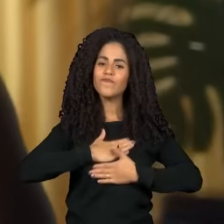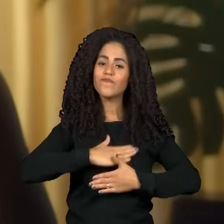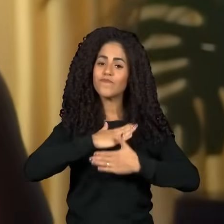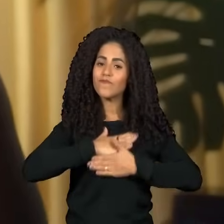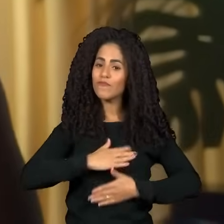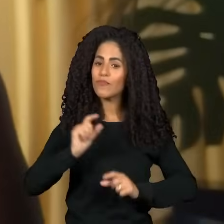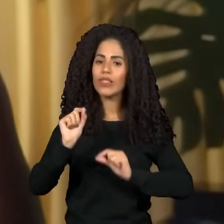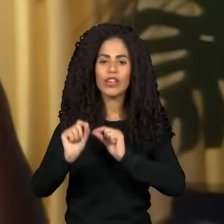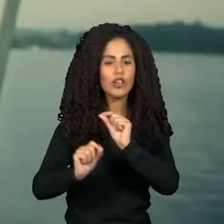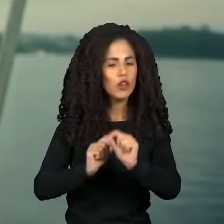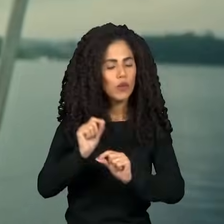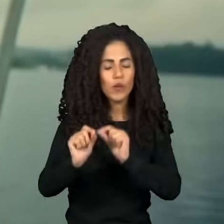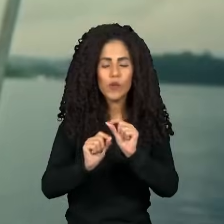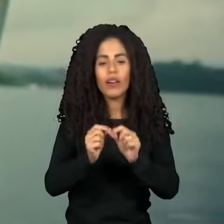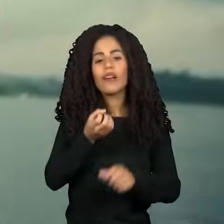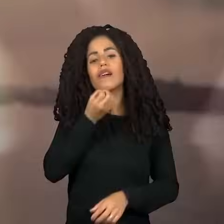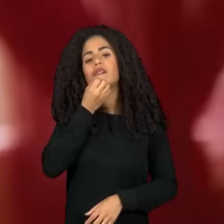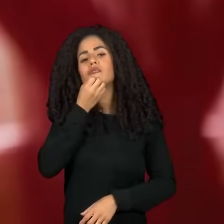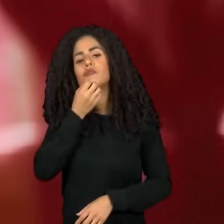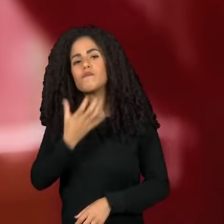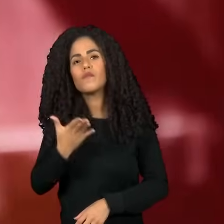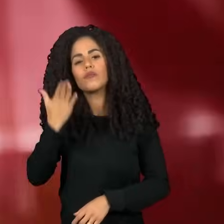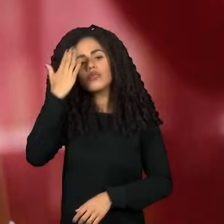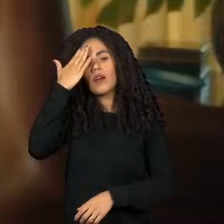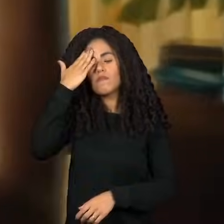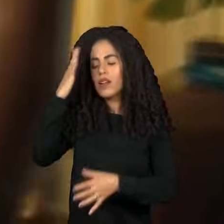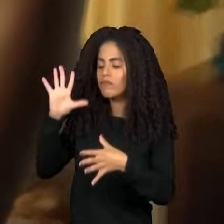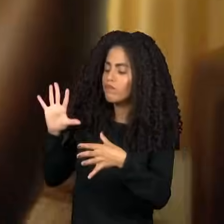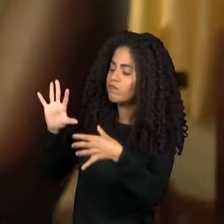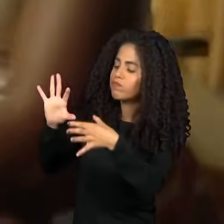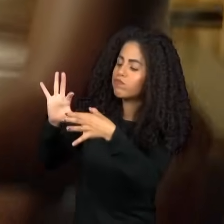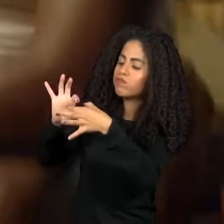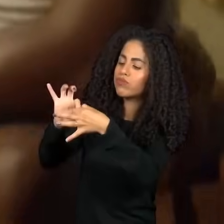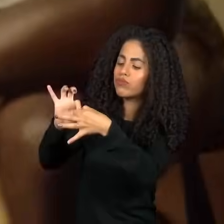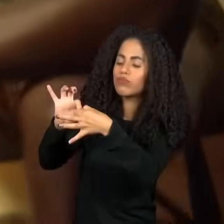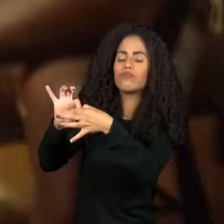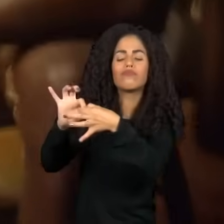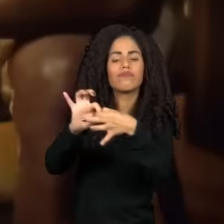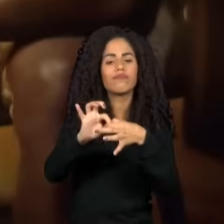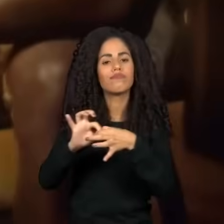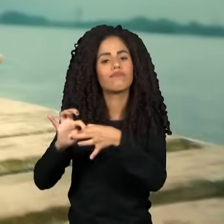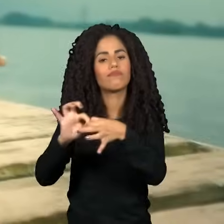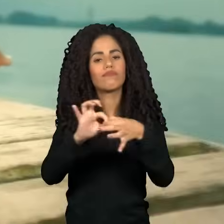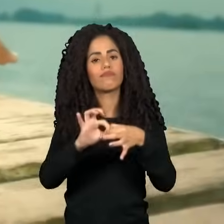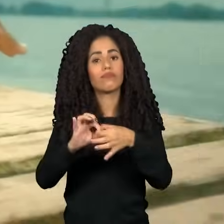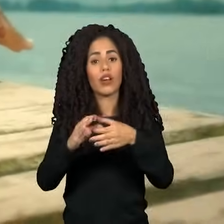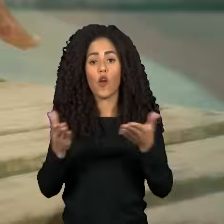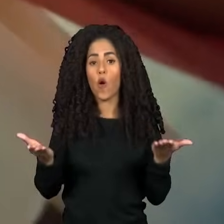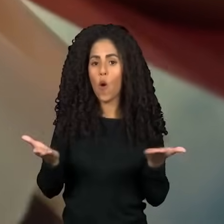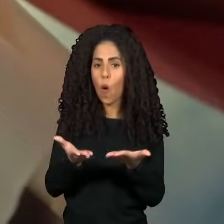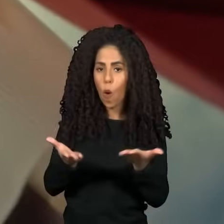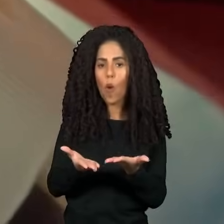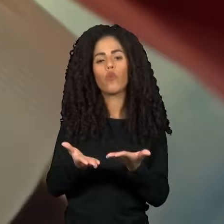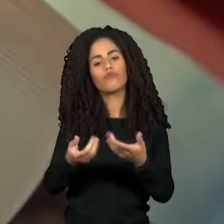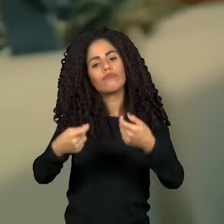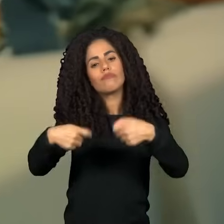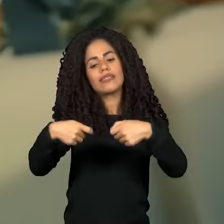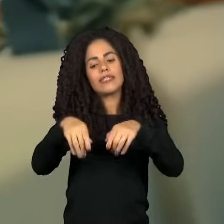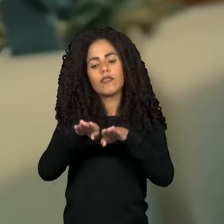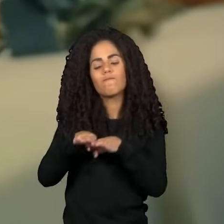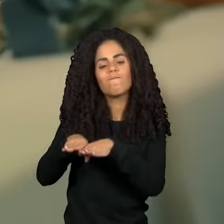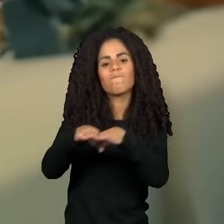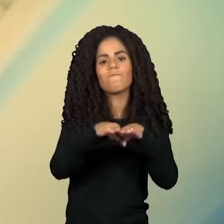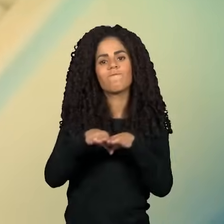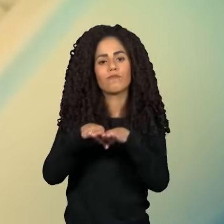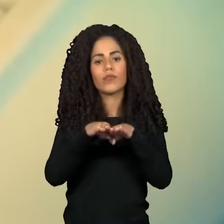justamente sucumbir à conexão entre patriarcado e racismo que nos desumaniza. Porque tem mais